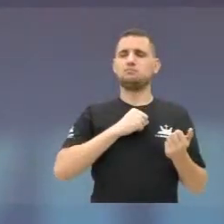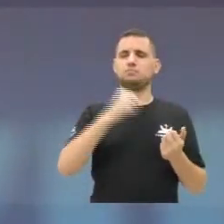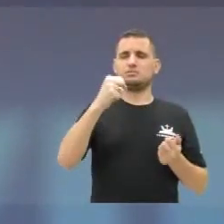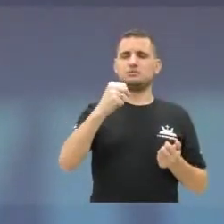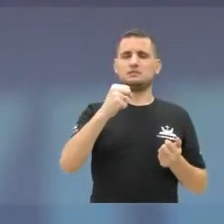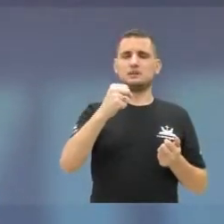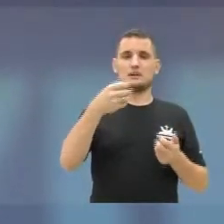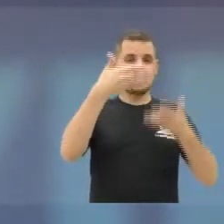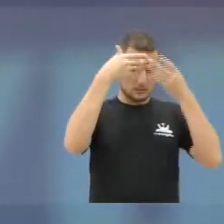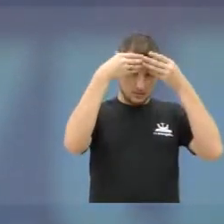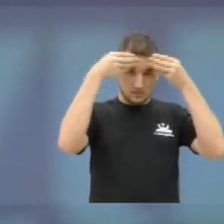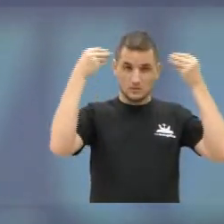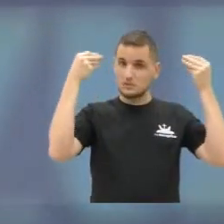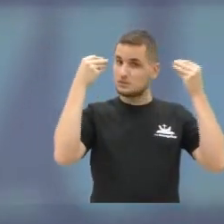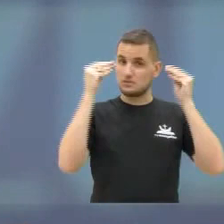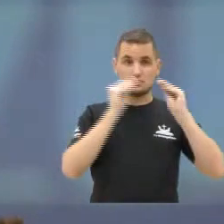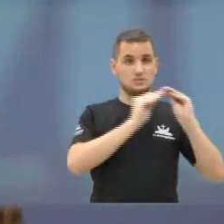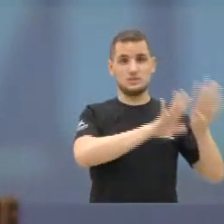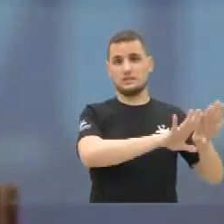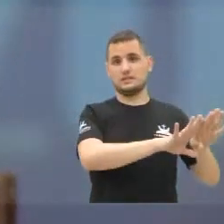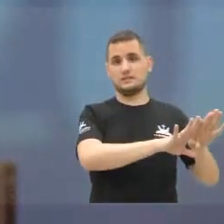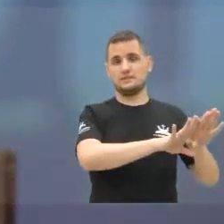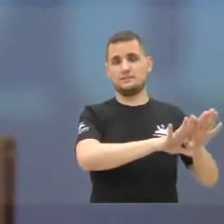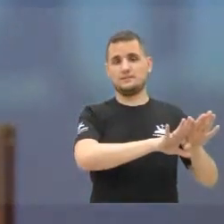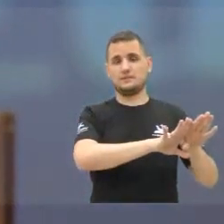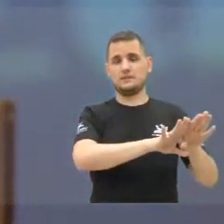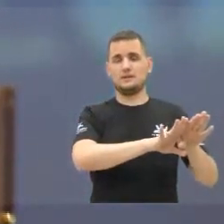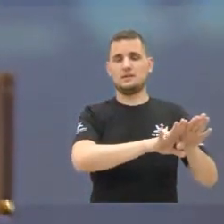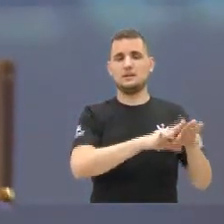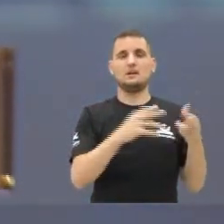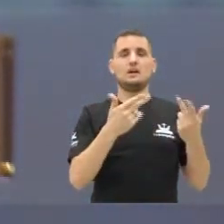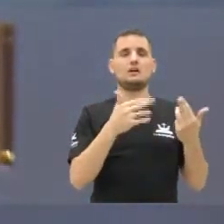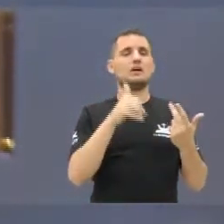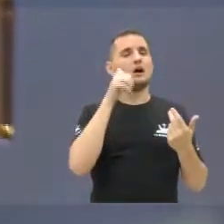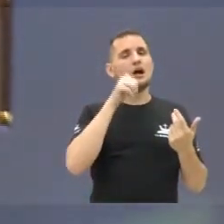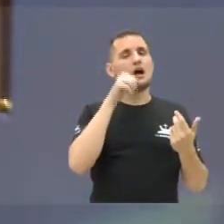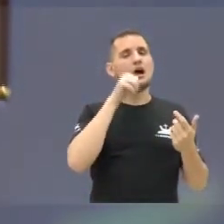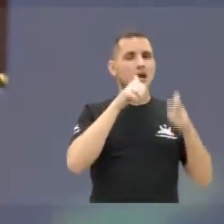Jesus, como essa terrível rainha Jezabel